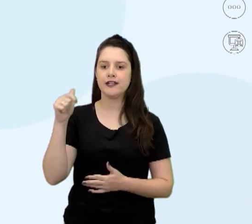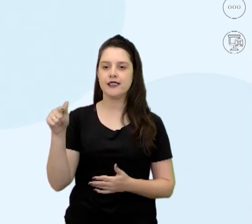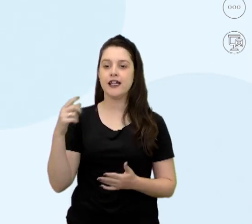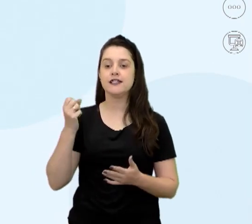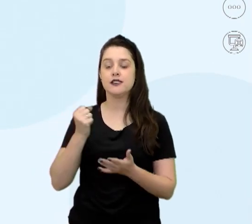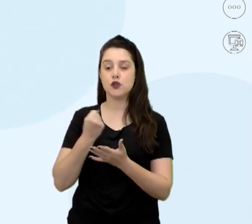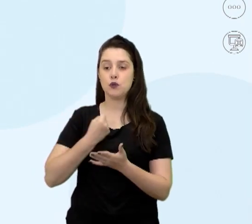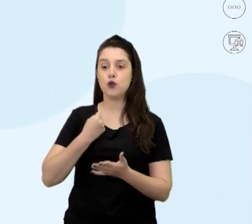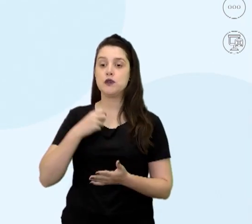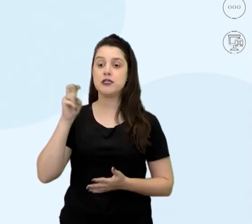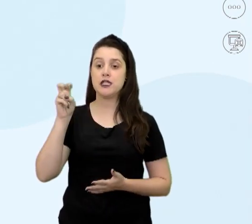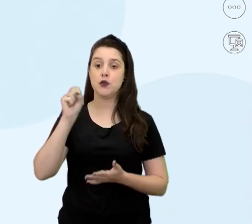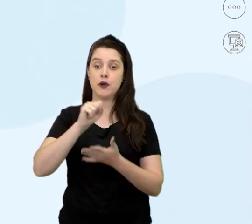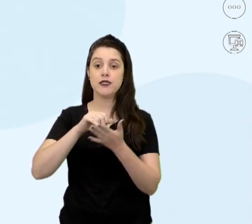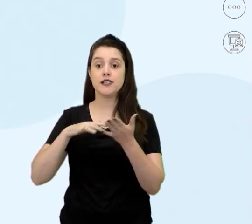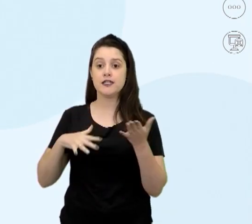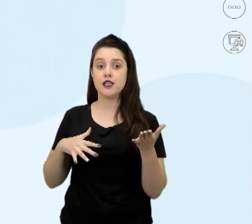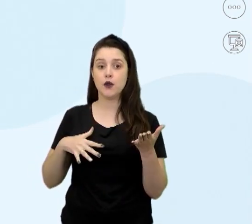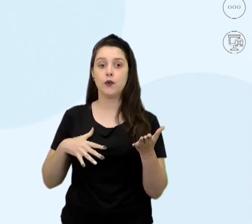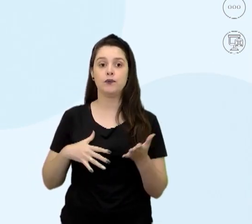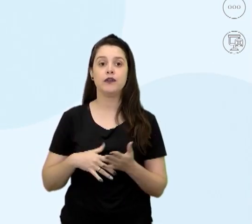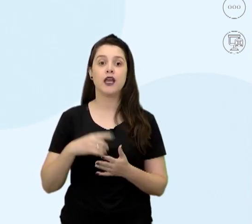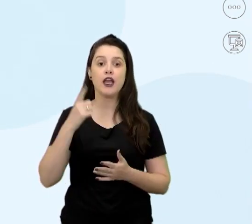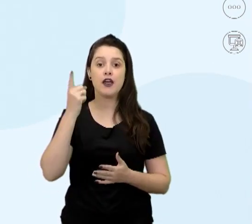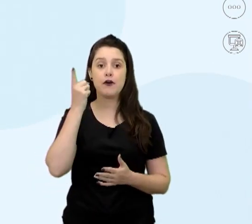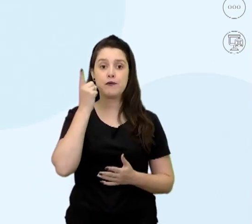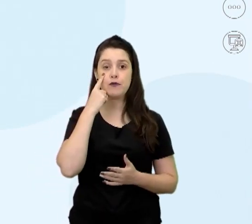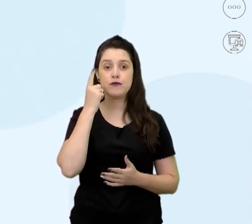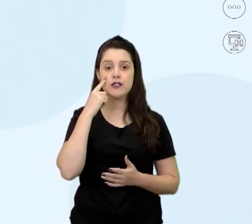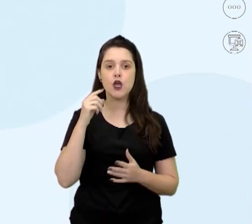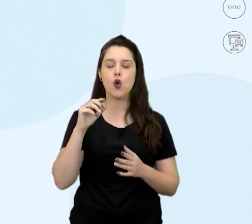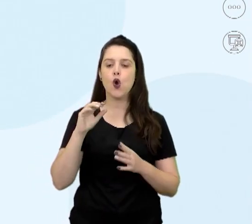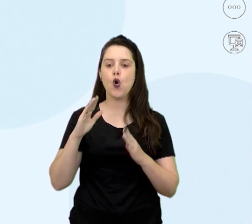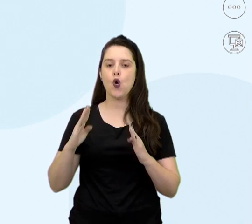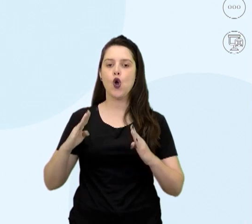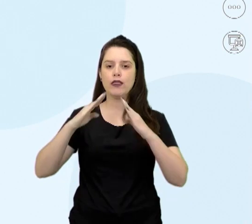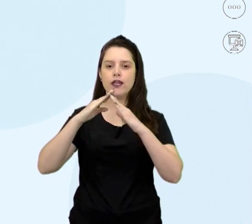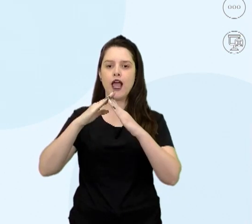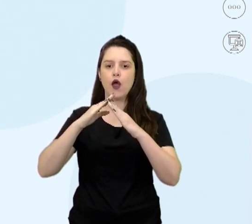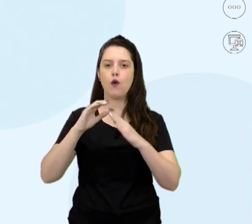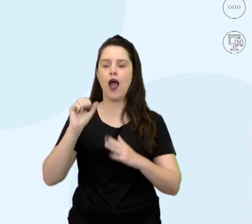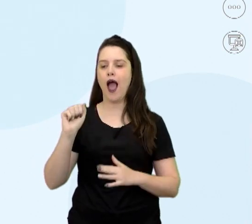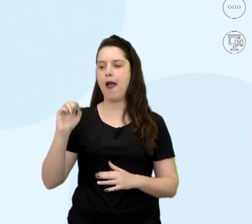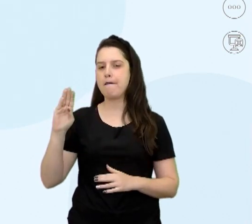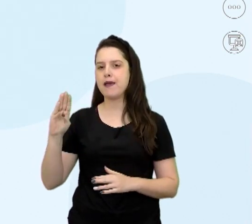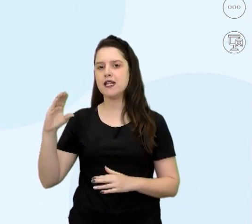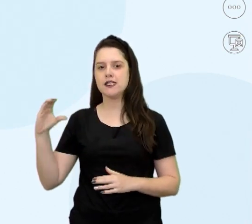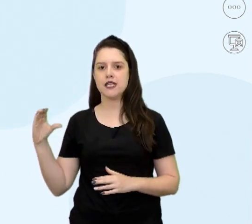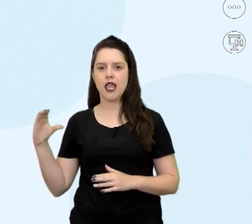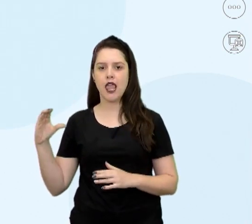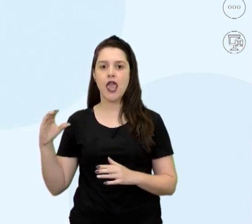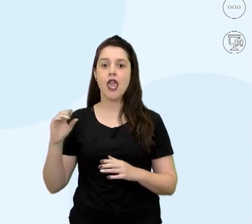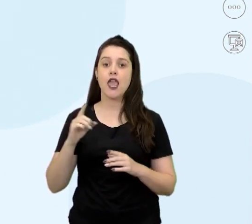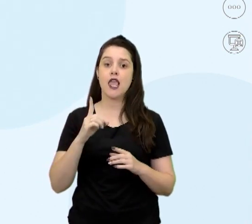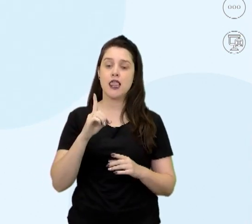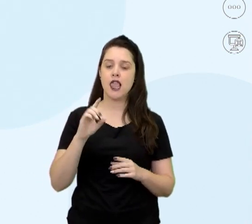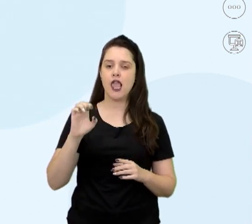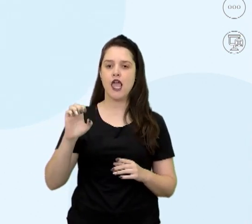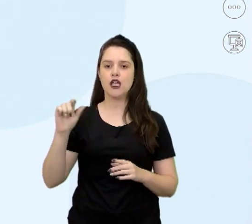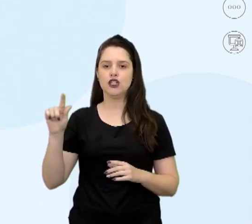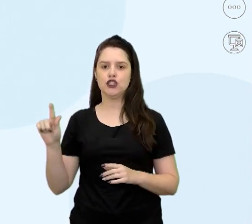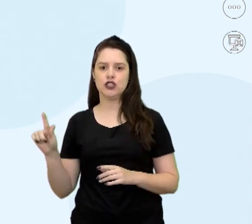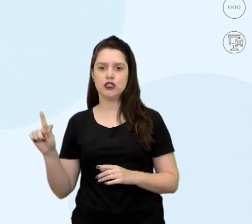assim. Observe os triângulos ABC, então é o triângulo maior aí, né? ABC e o